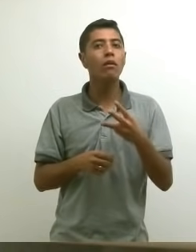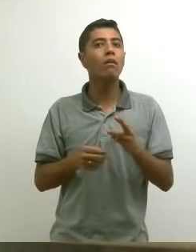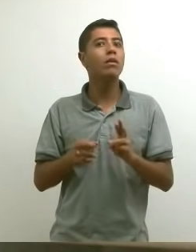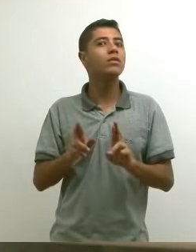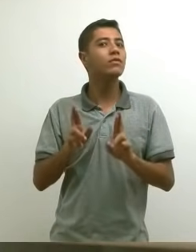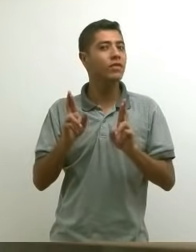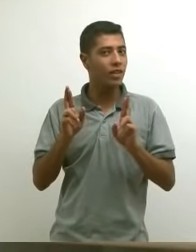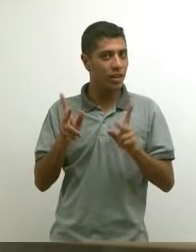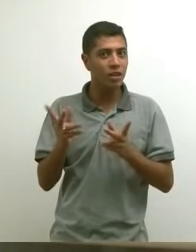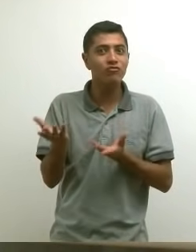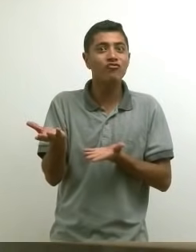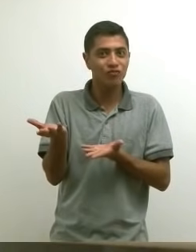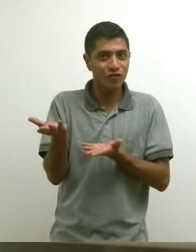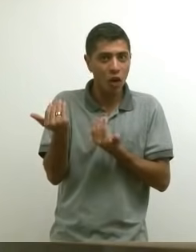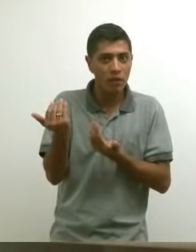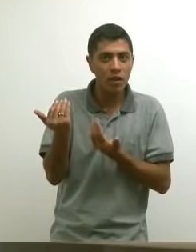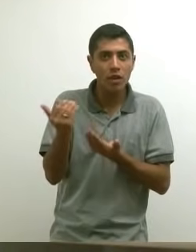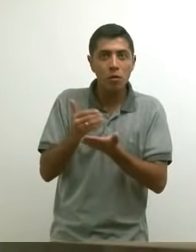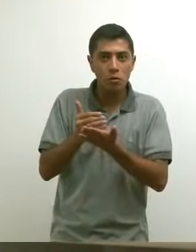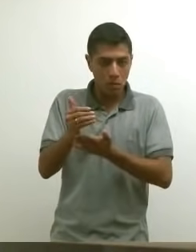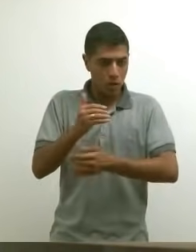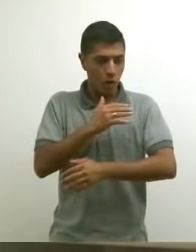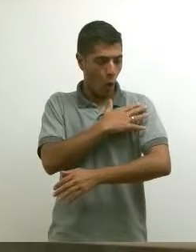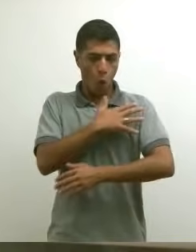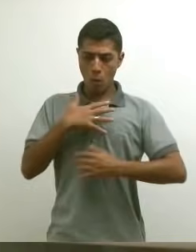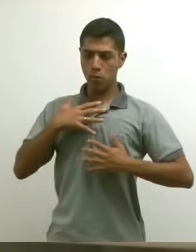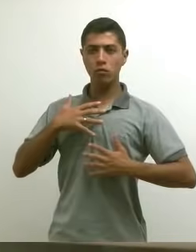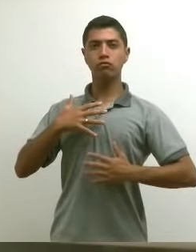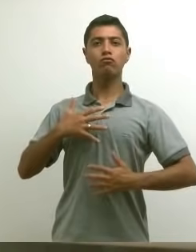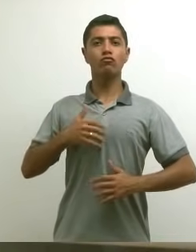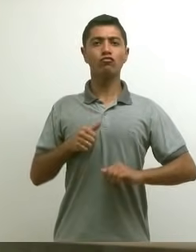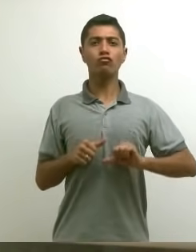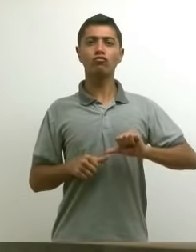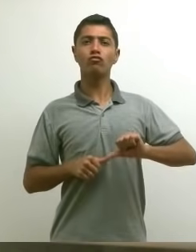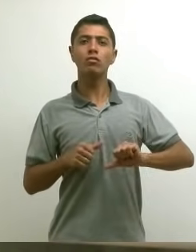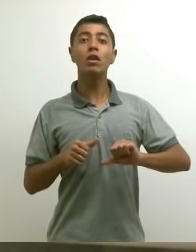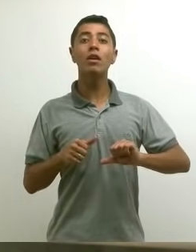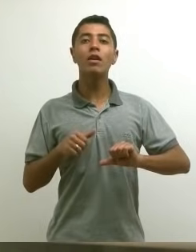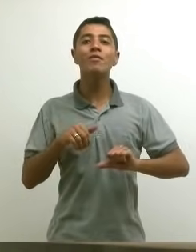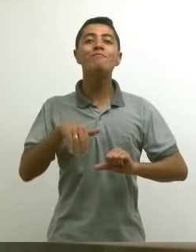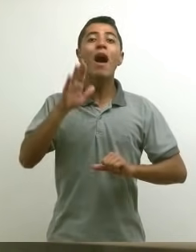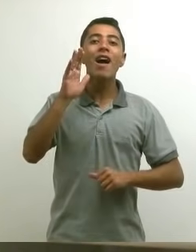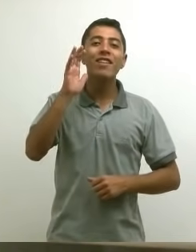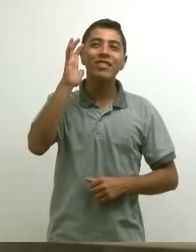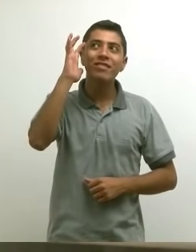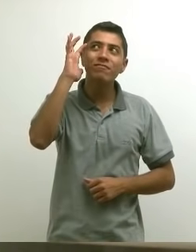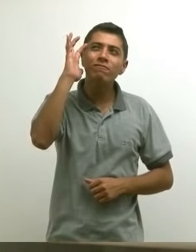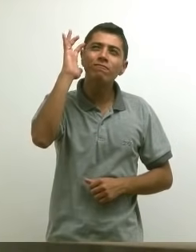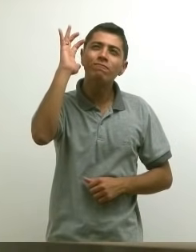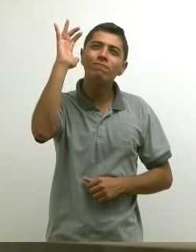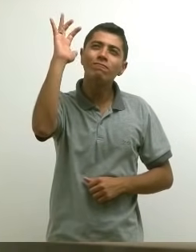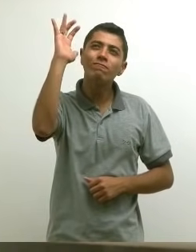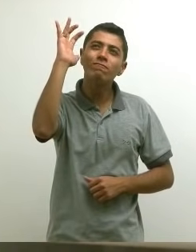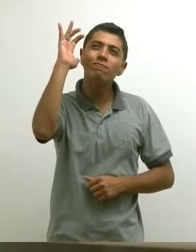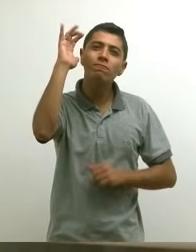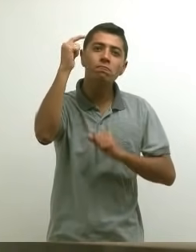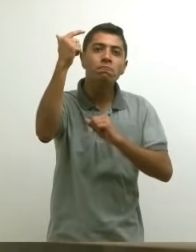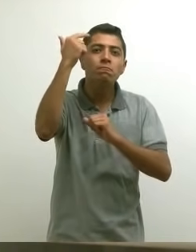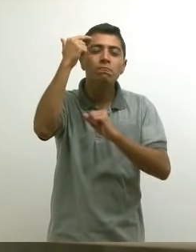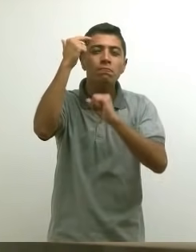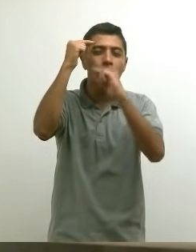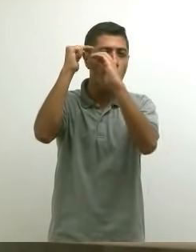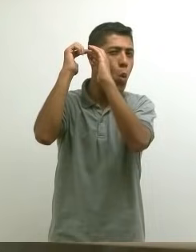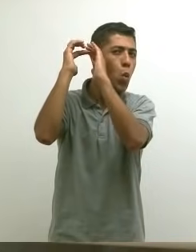desta super um esporte está na fase mais filosófica mas cognitiva da sua vida ou seja o